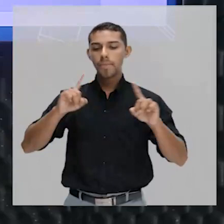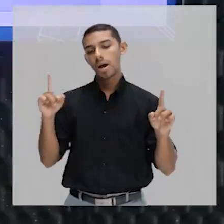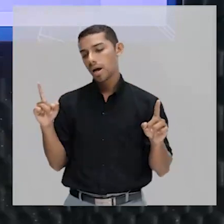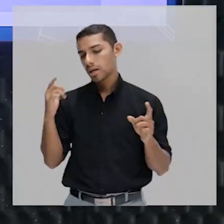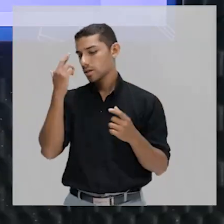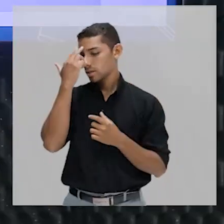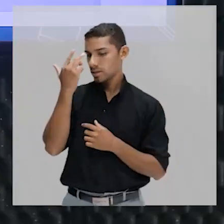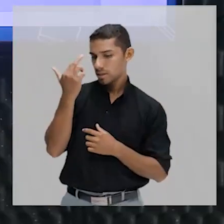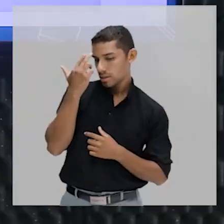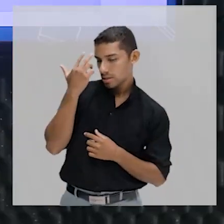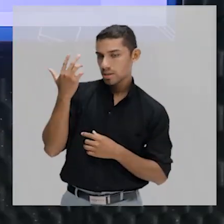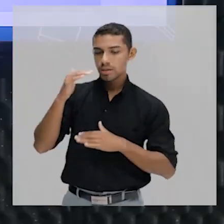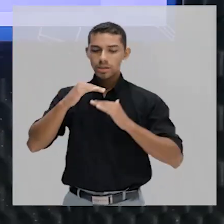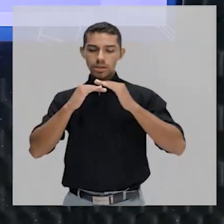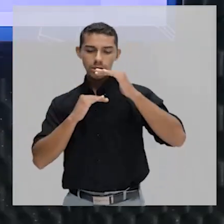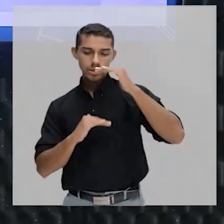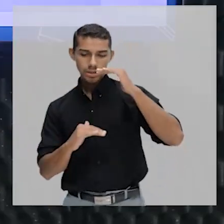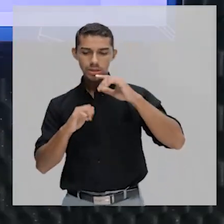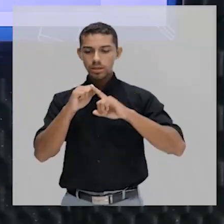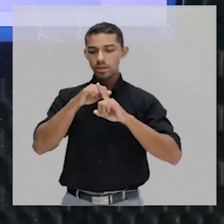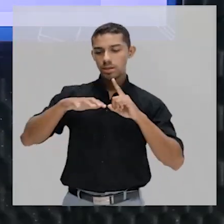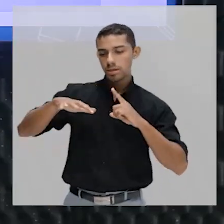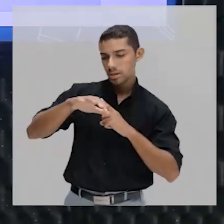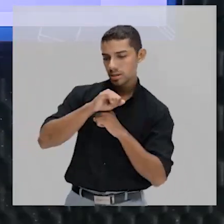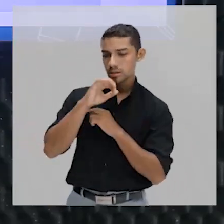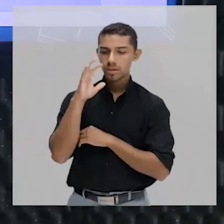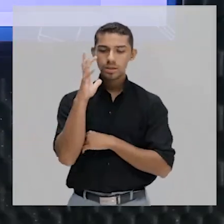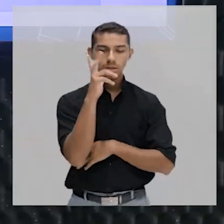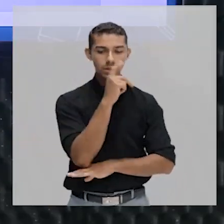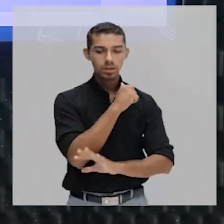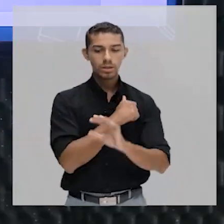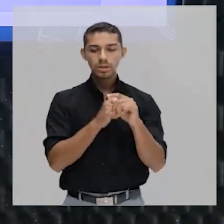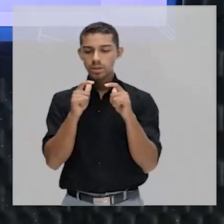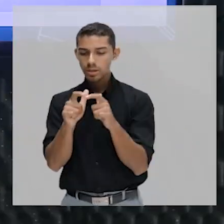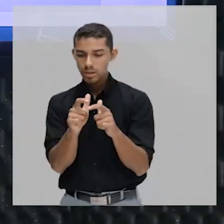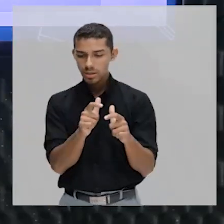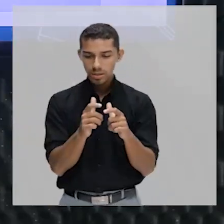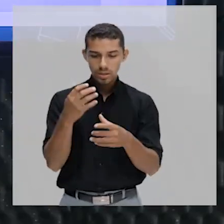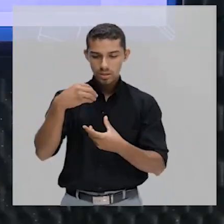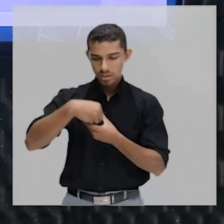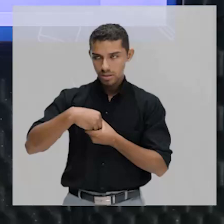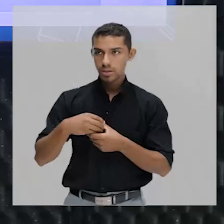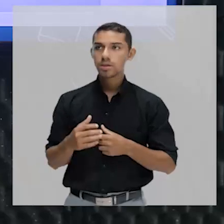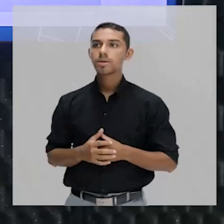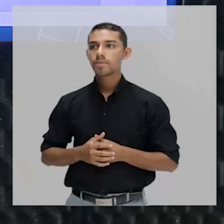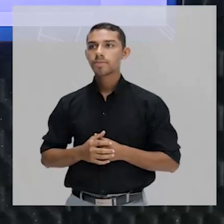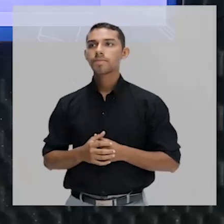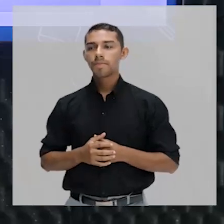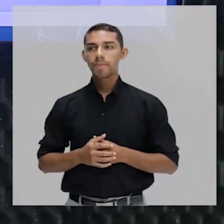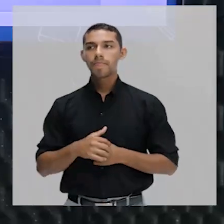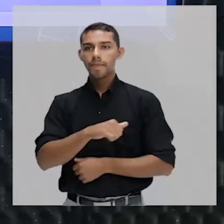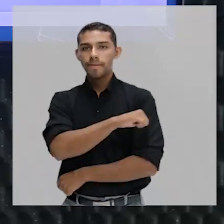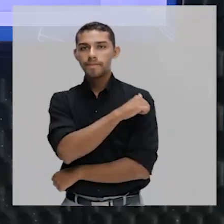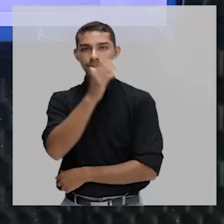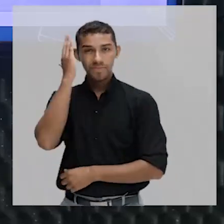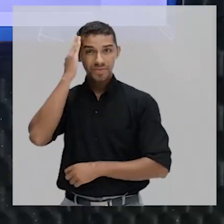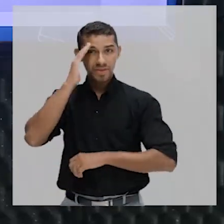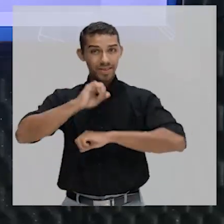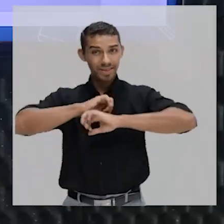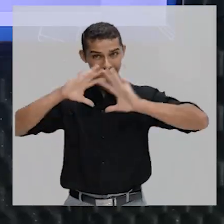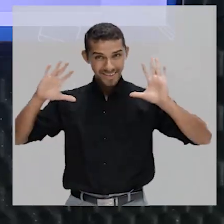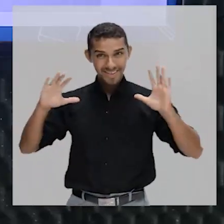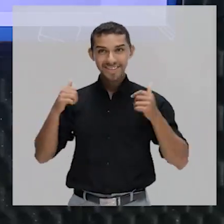questões históricas de desigualdade econômico-social, surgem subterritórios dentro de um território maior, que é o Estado do Rio de Janeiro.